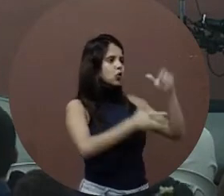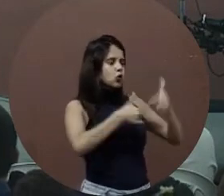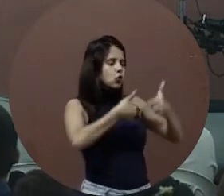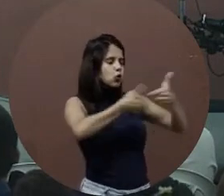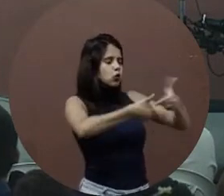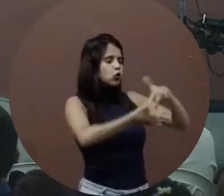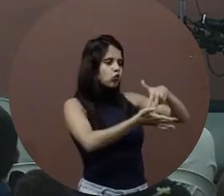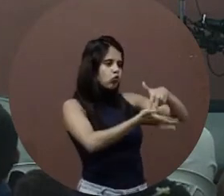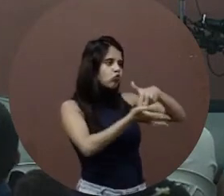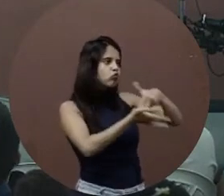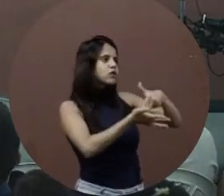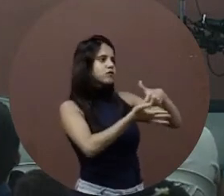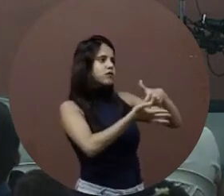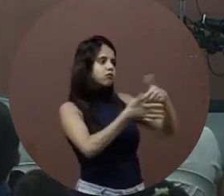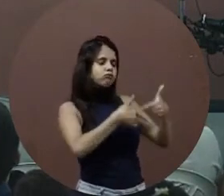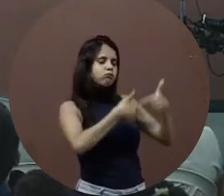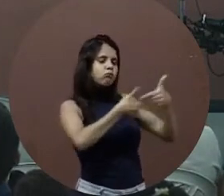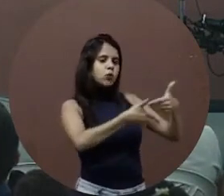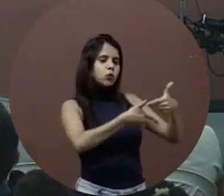fé.